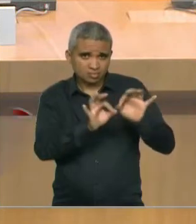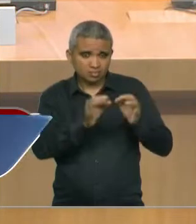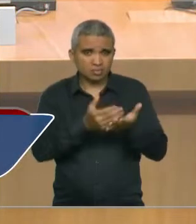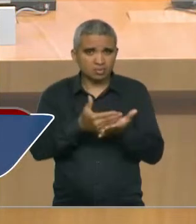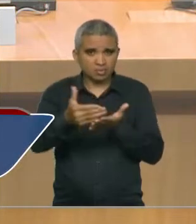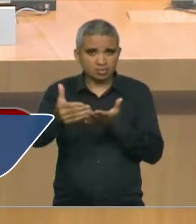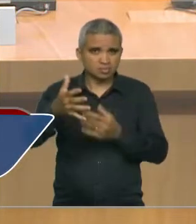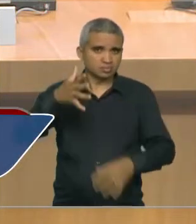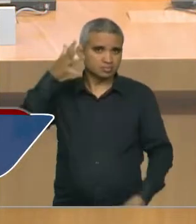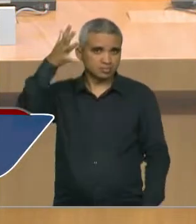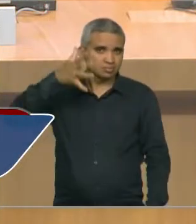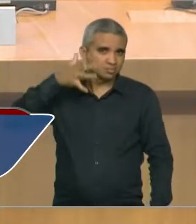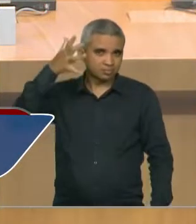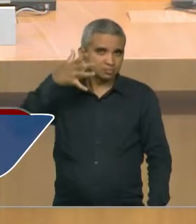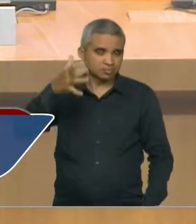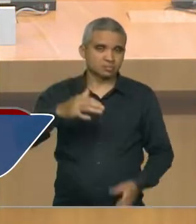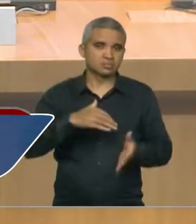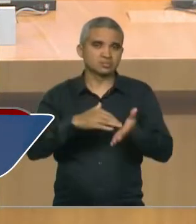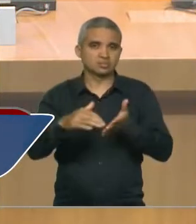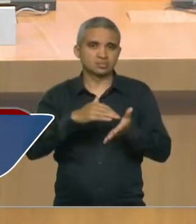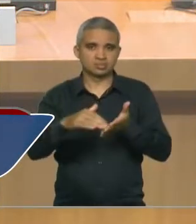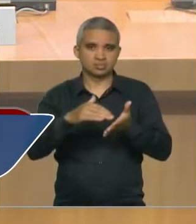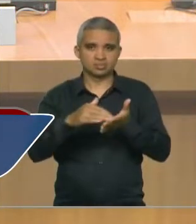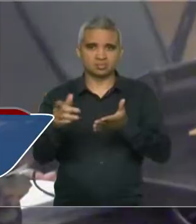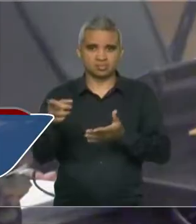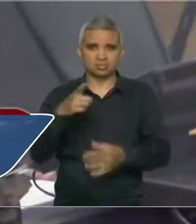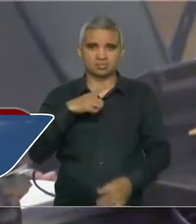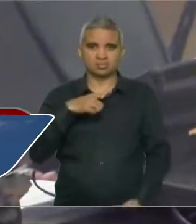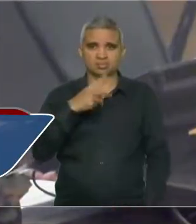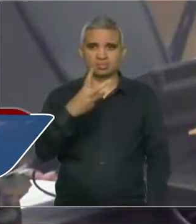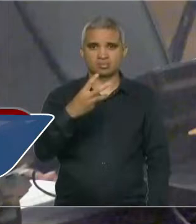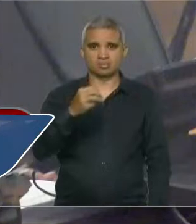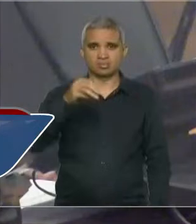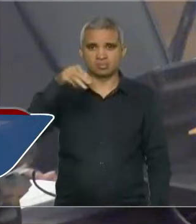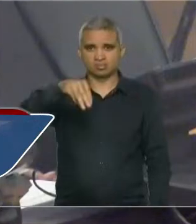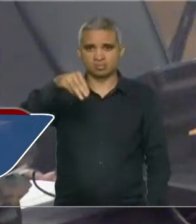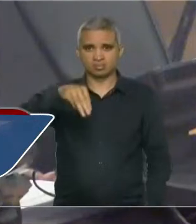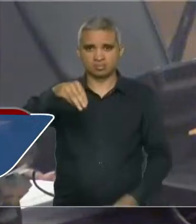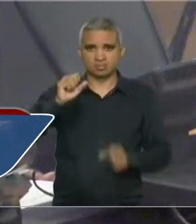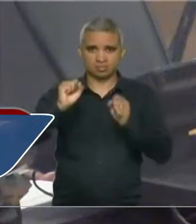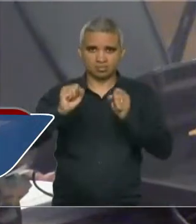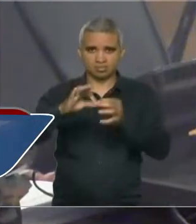Secretário, Vossa Excelência tem 30 minutos para suas explanações.